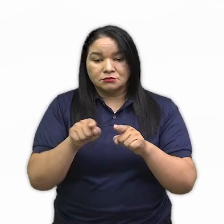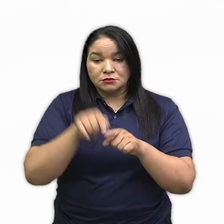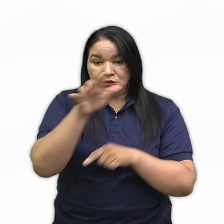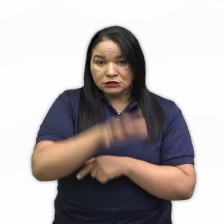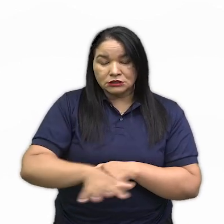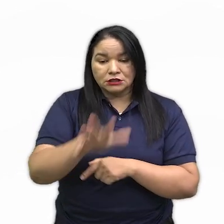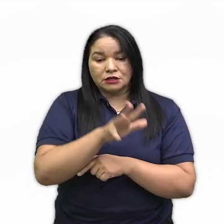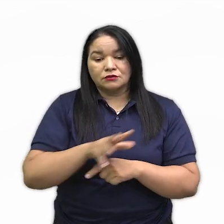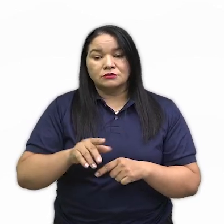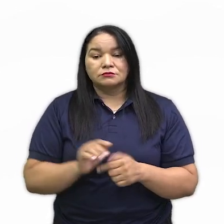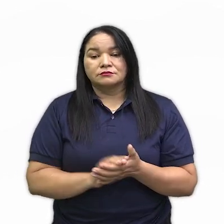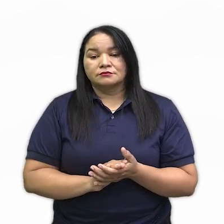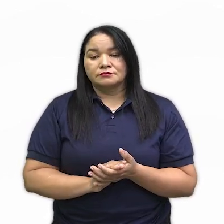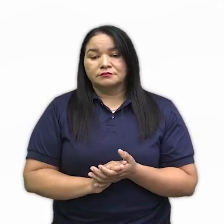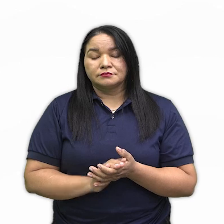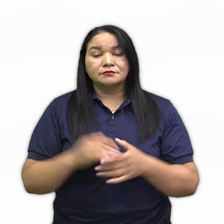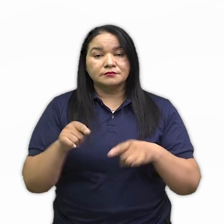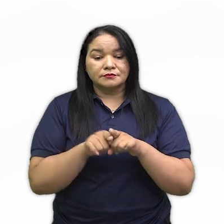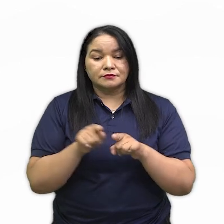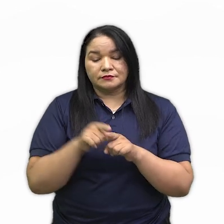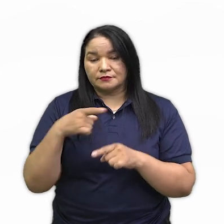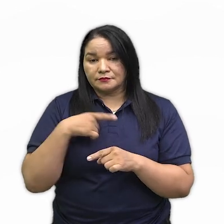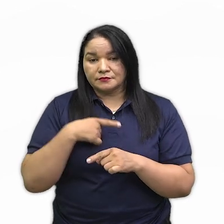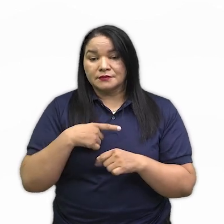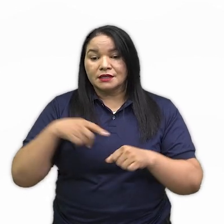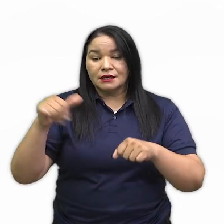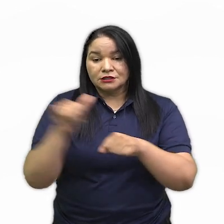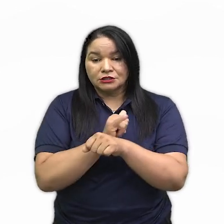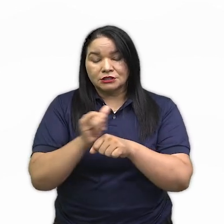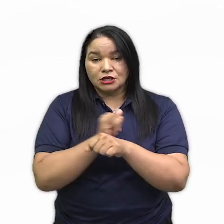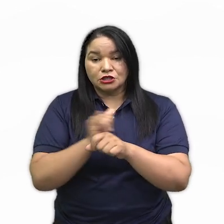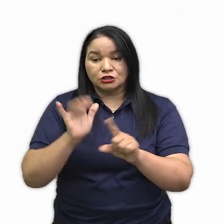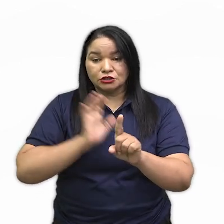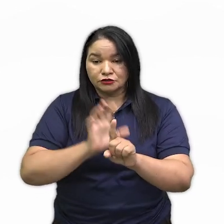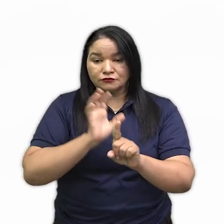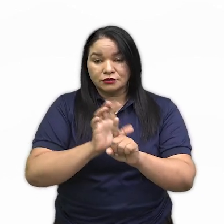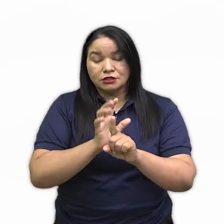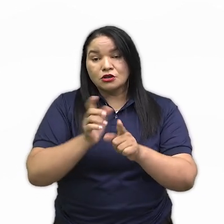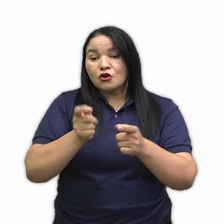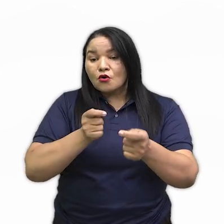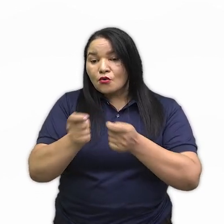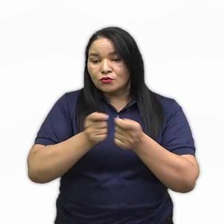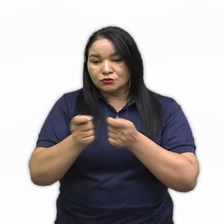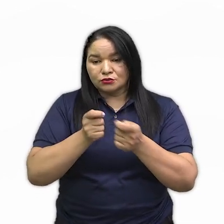tem também aqui as estratégias de influência e controle